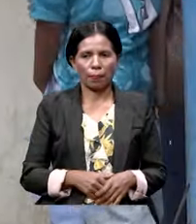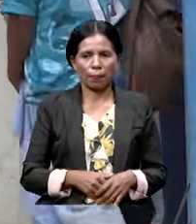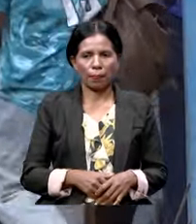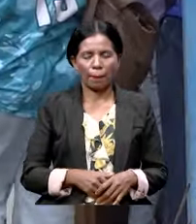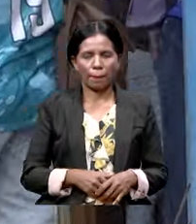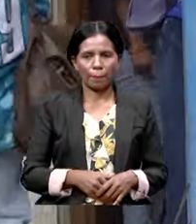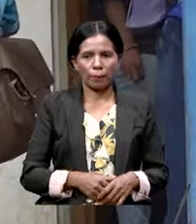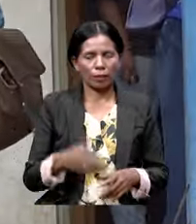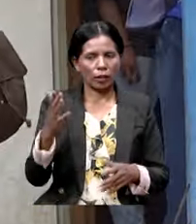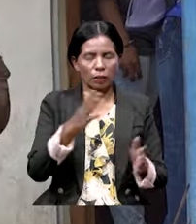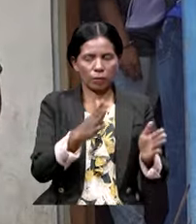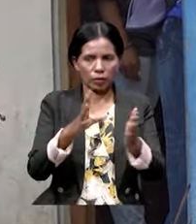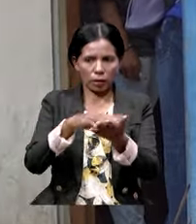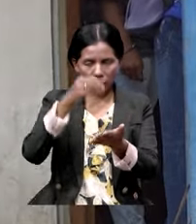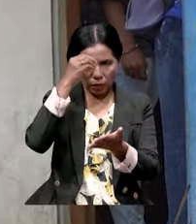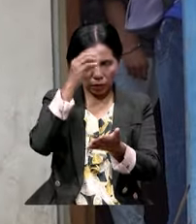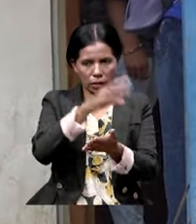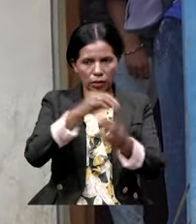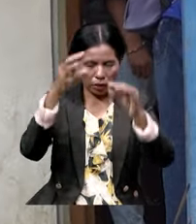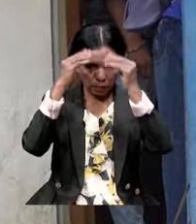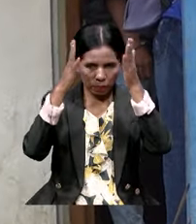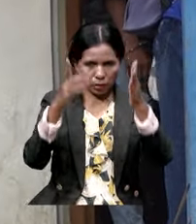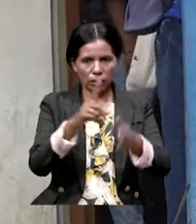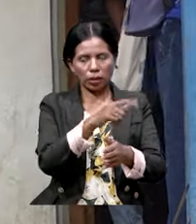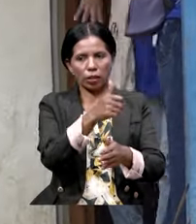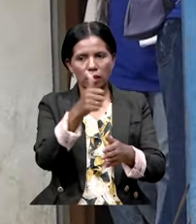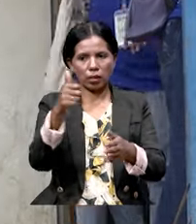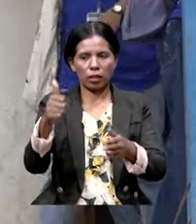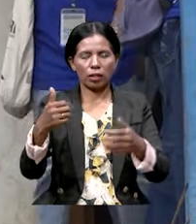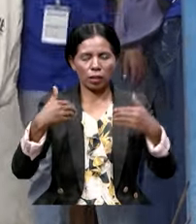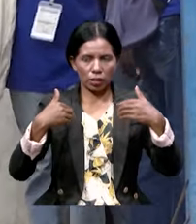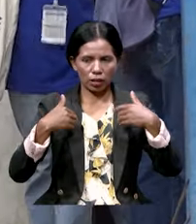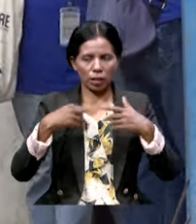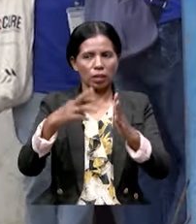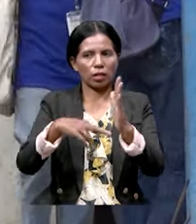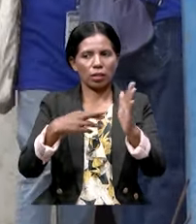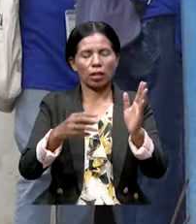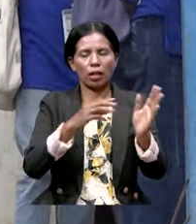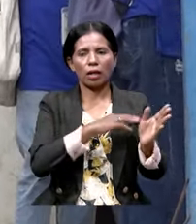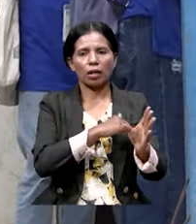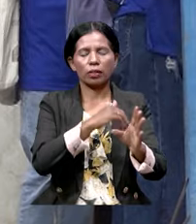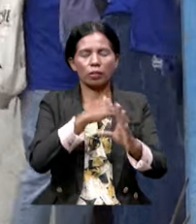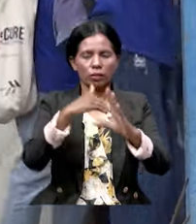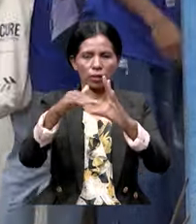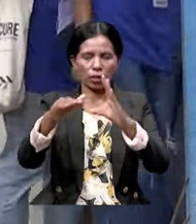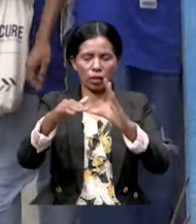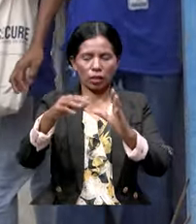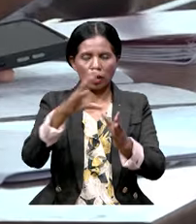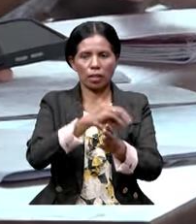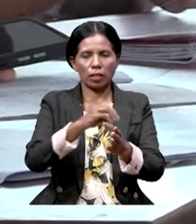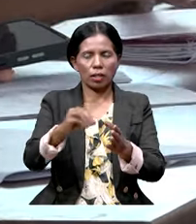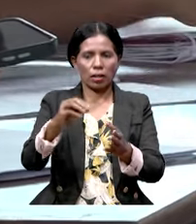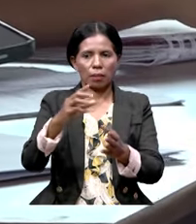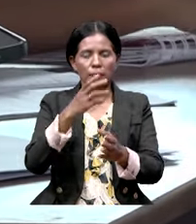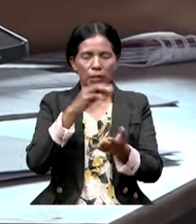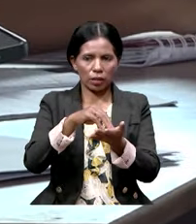E a processo ensino-aprendizagem, professor Ididac e ani método Rassi, a tu transmite matéria nem be maioria, hakere que lian